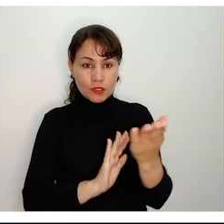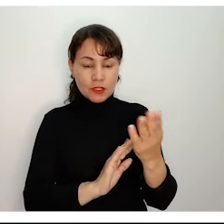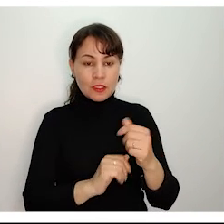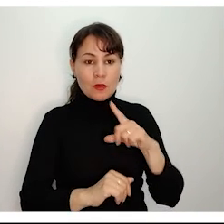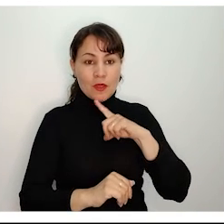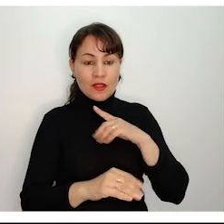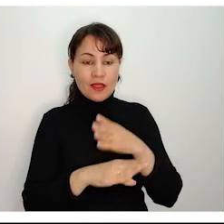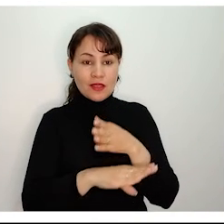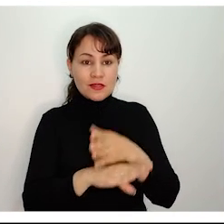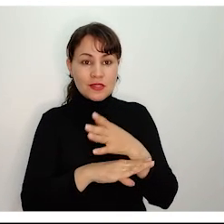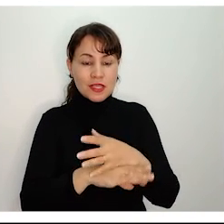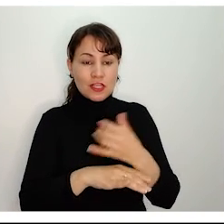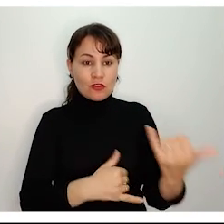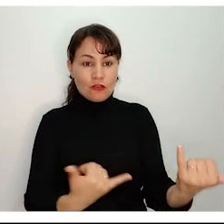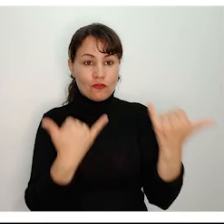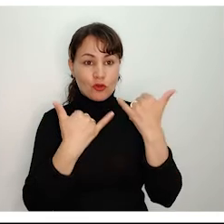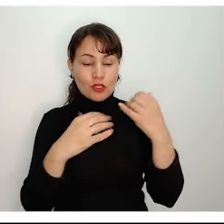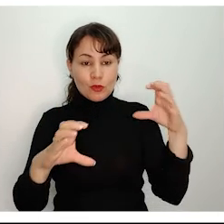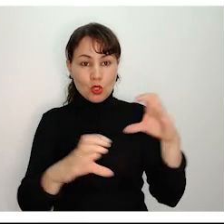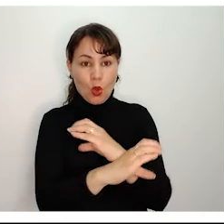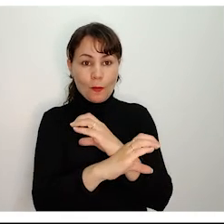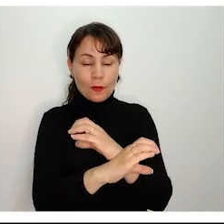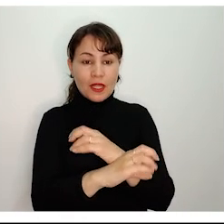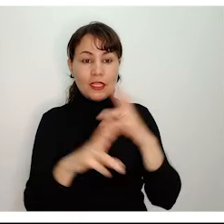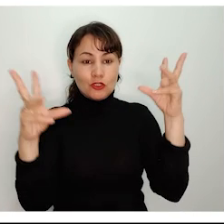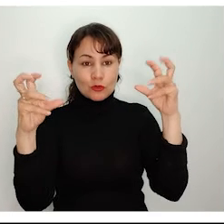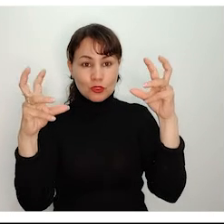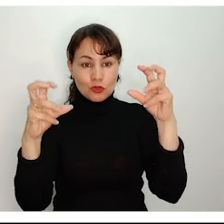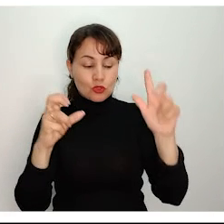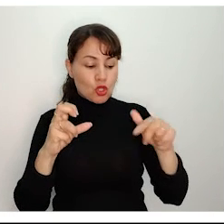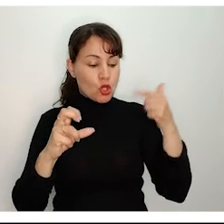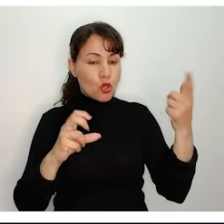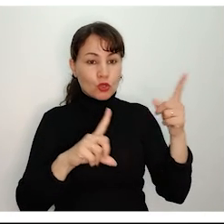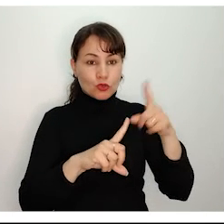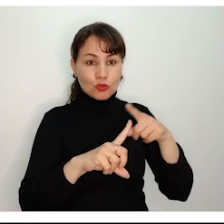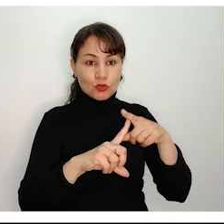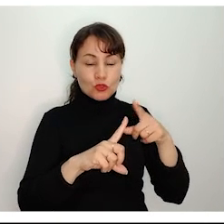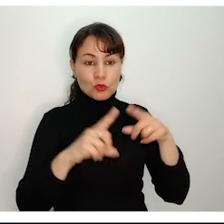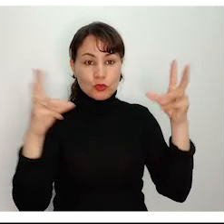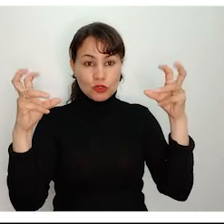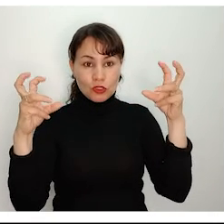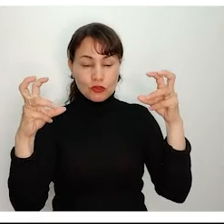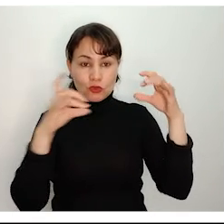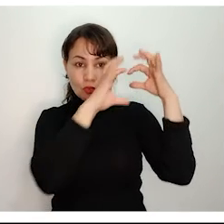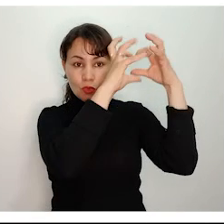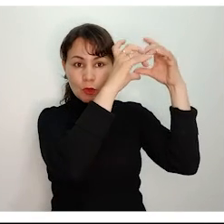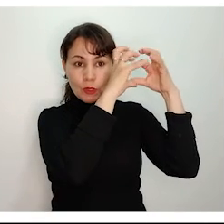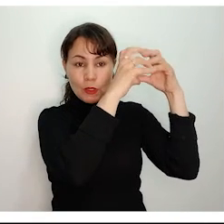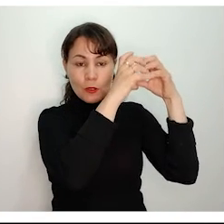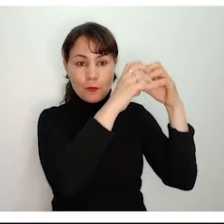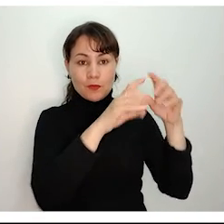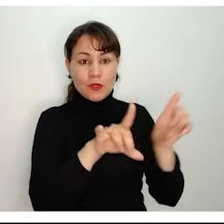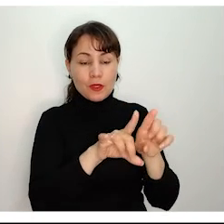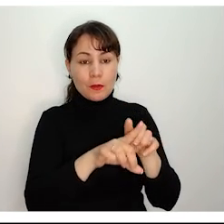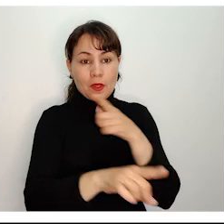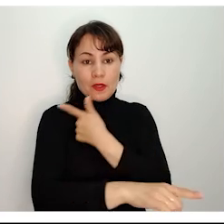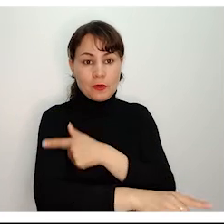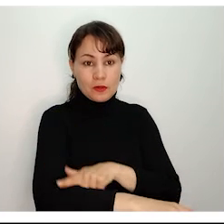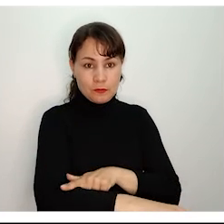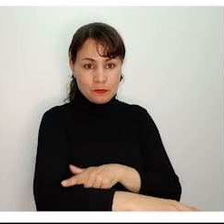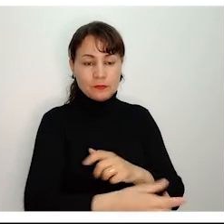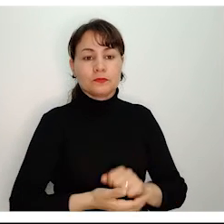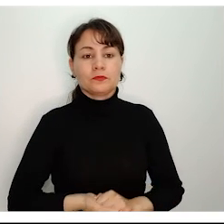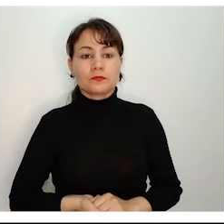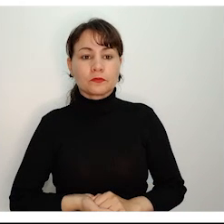embaixo para que vocês possam ter acesso a informações mais completas sobre esse assunto e outros assuntos ligados à neurociência e